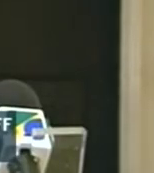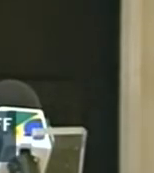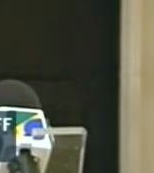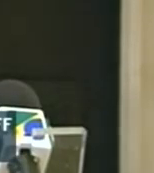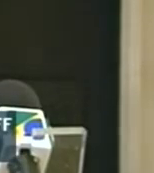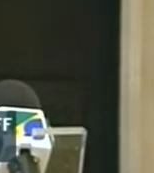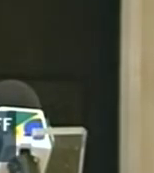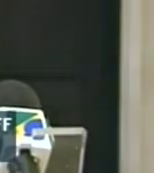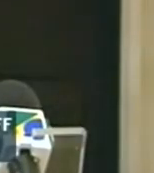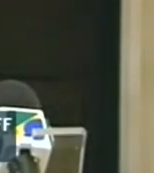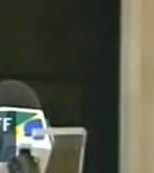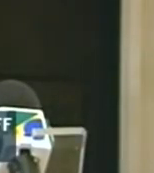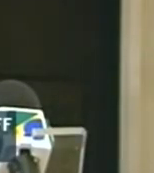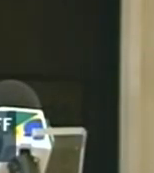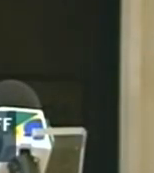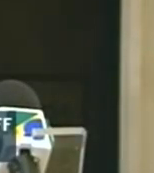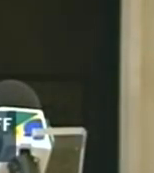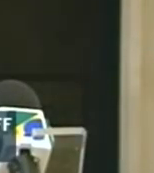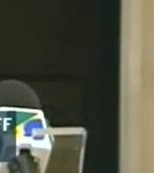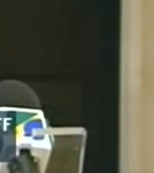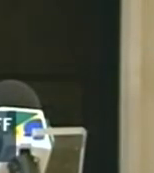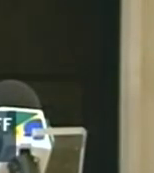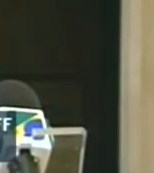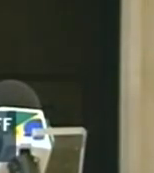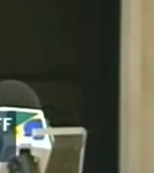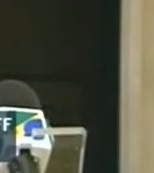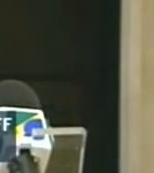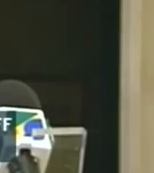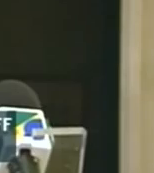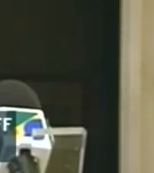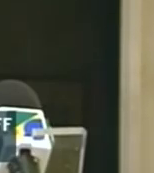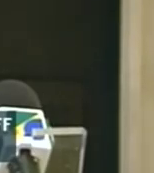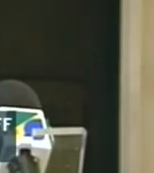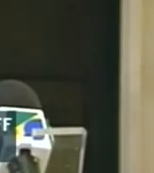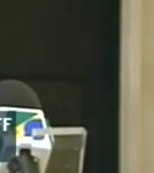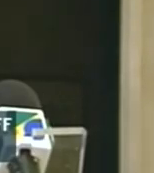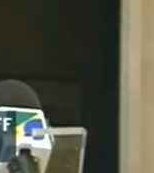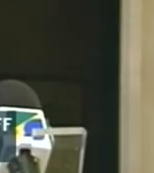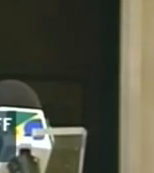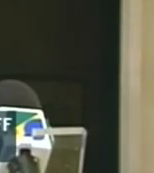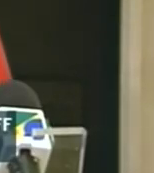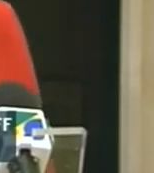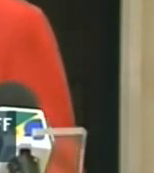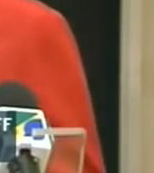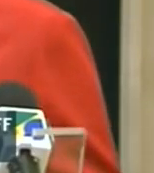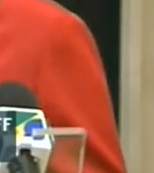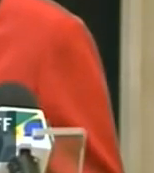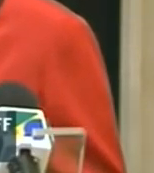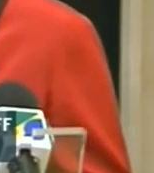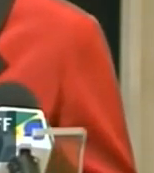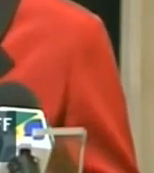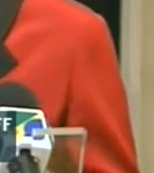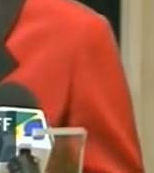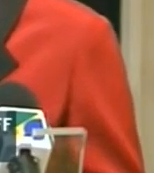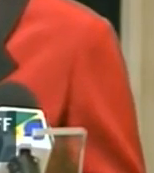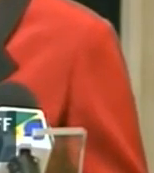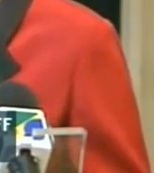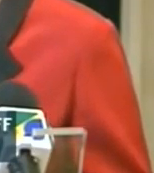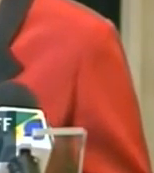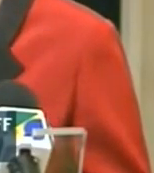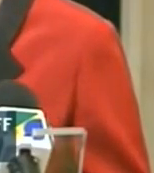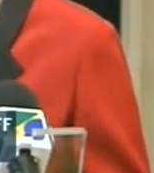federal deu procre nos últimos anos e o incentivo que o pacote que a senhora vai anunciar, segundo ele, um novo plano no mês de agosto. A senhora